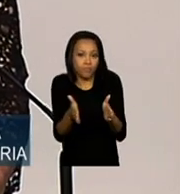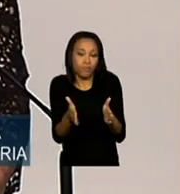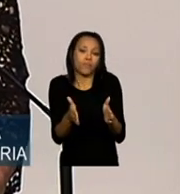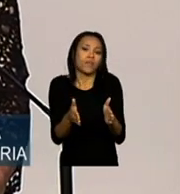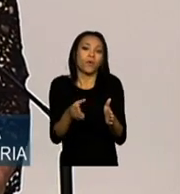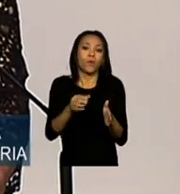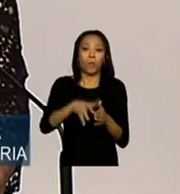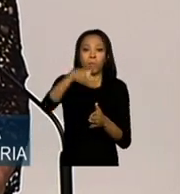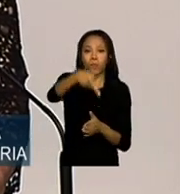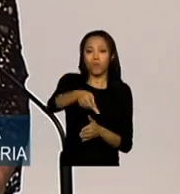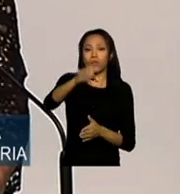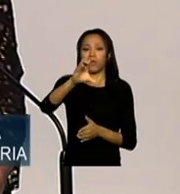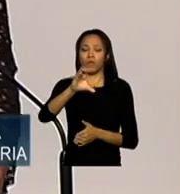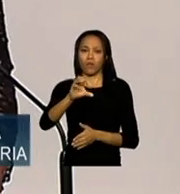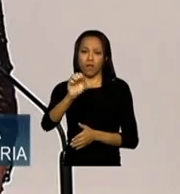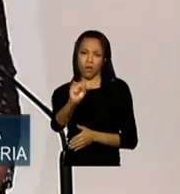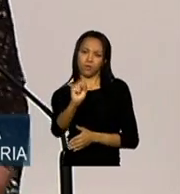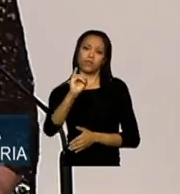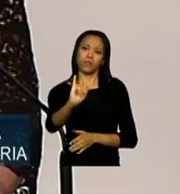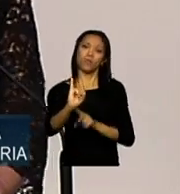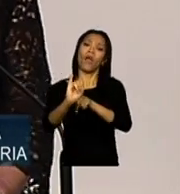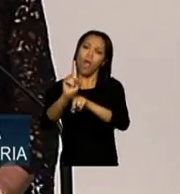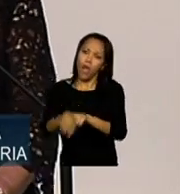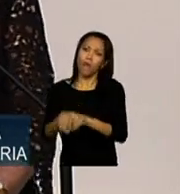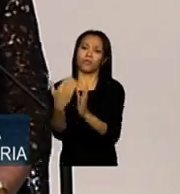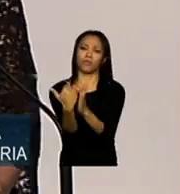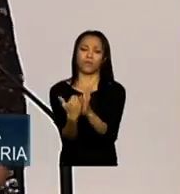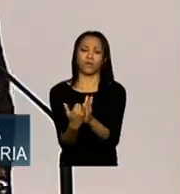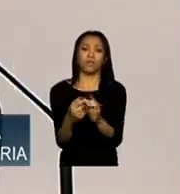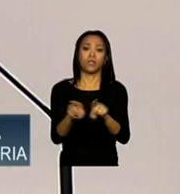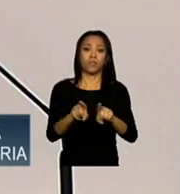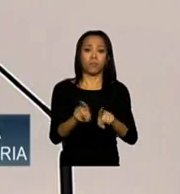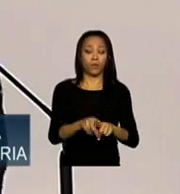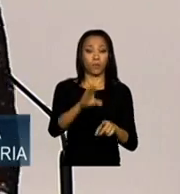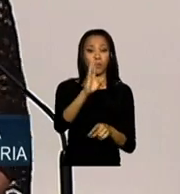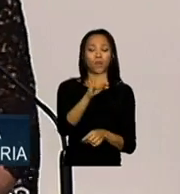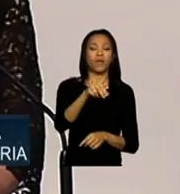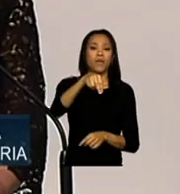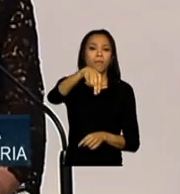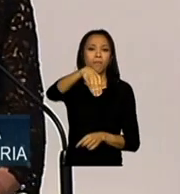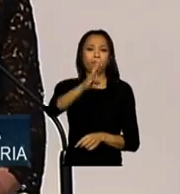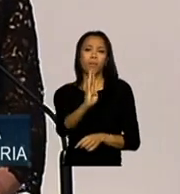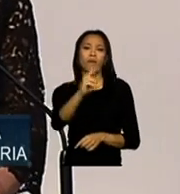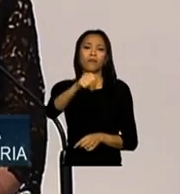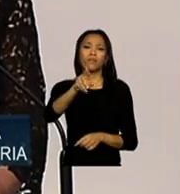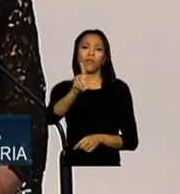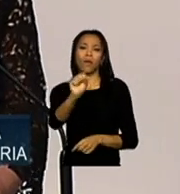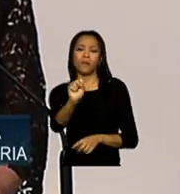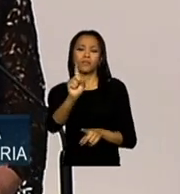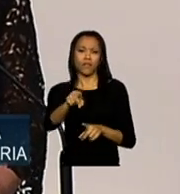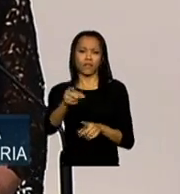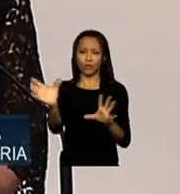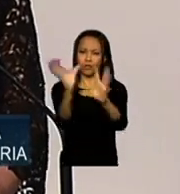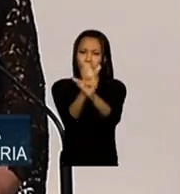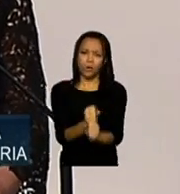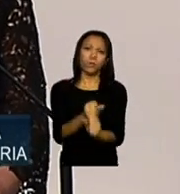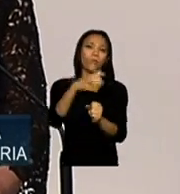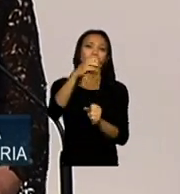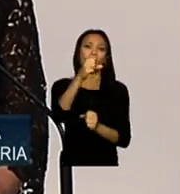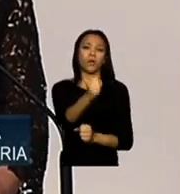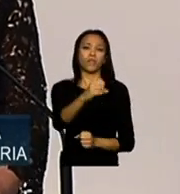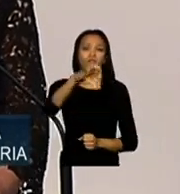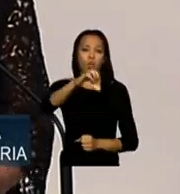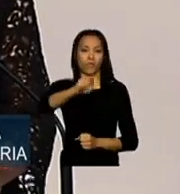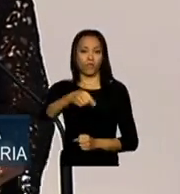um desses programas. Os desembolsos do BNDES para a indústria somaram 49,4